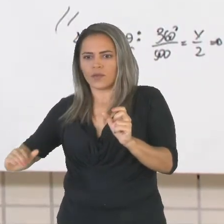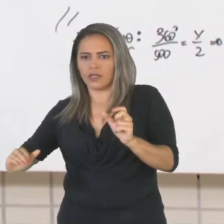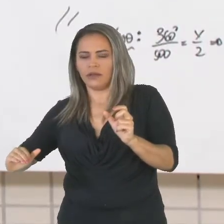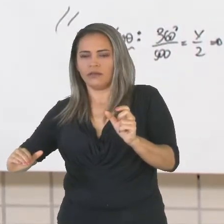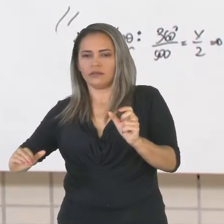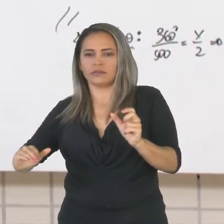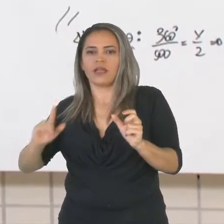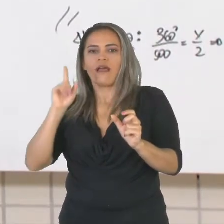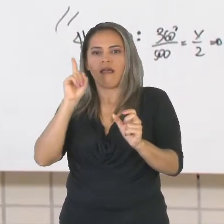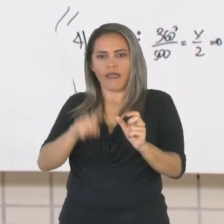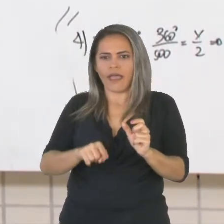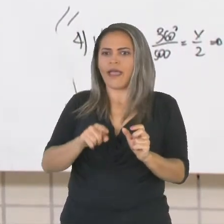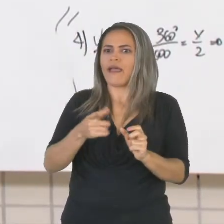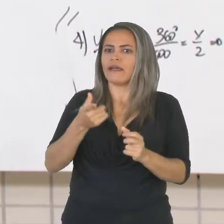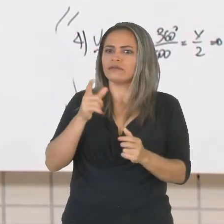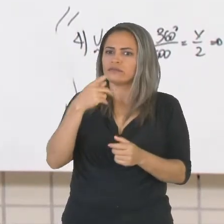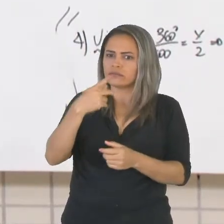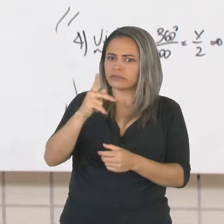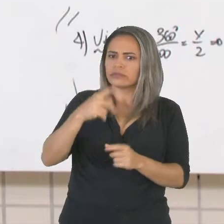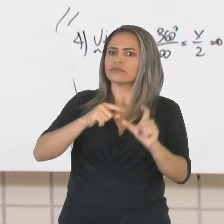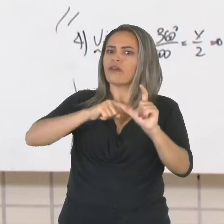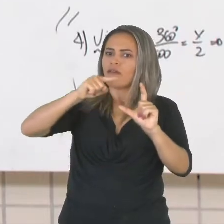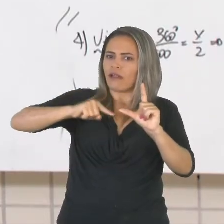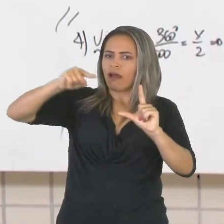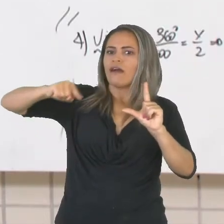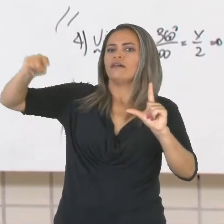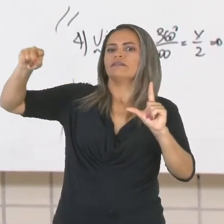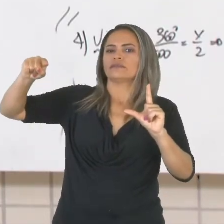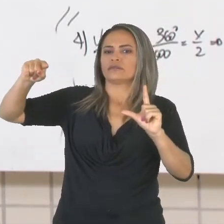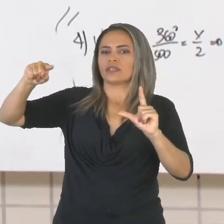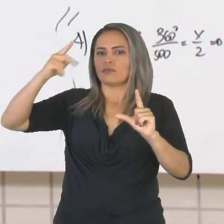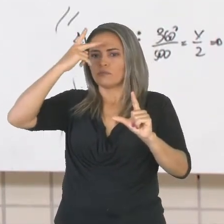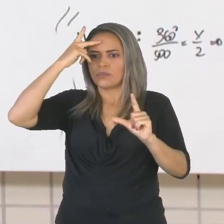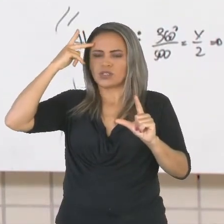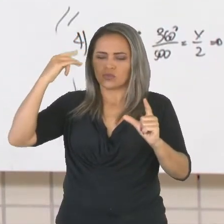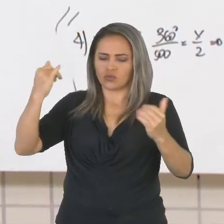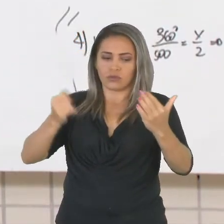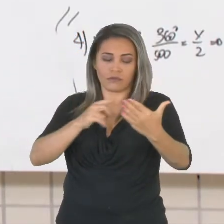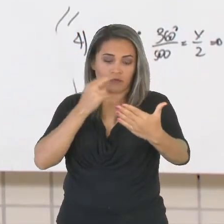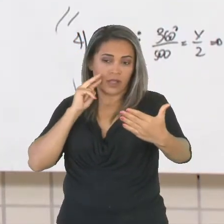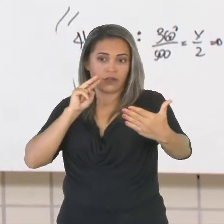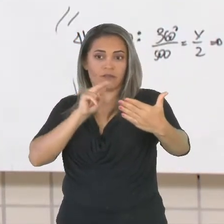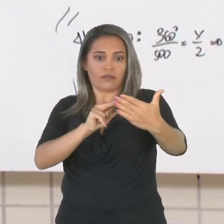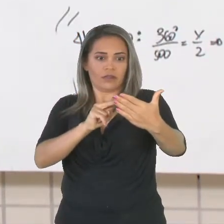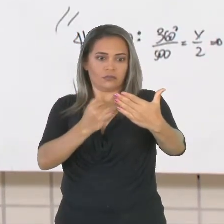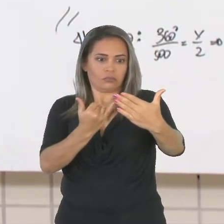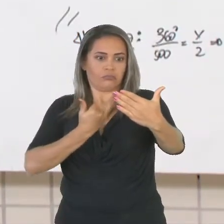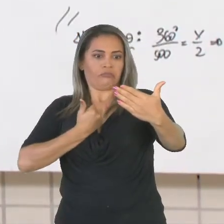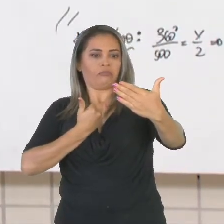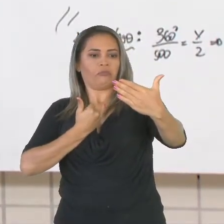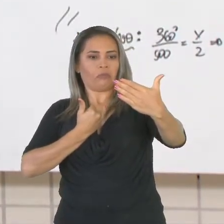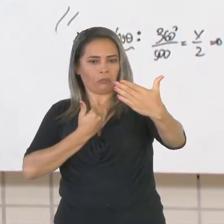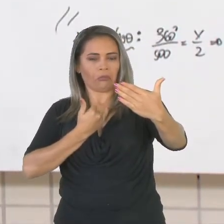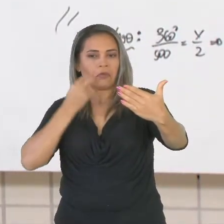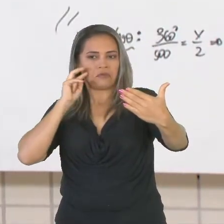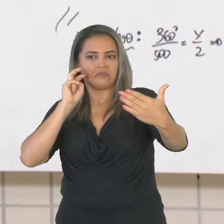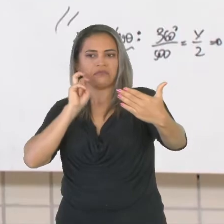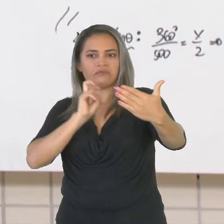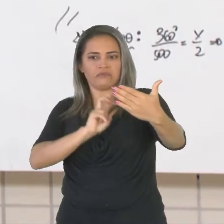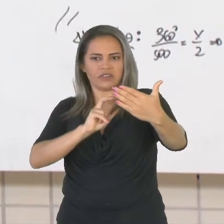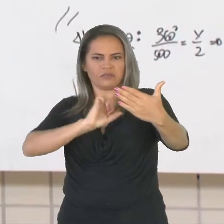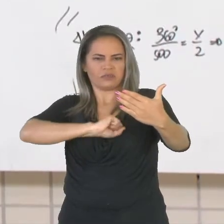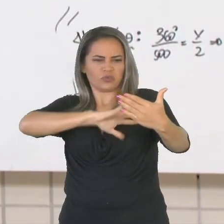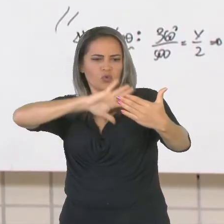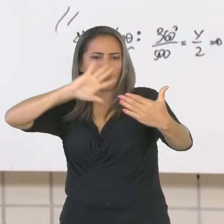ser a serventia do seu gráfico. Que quem for receber informação, veja e de forma muito